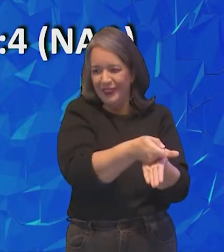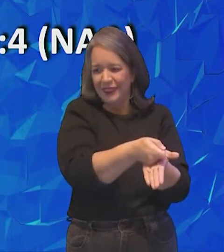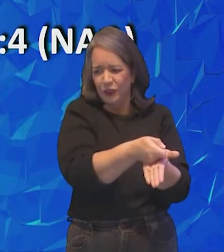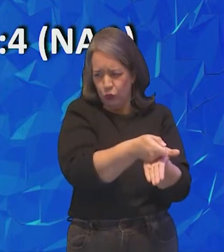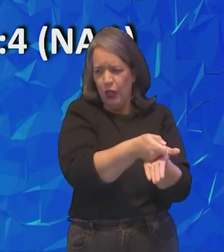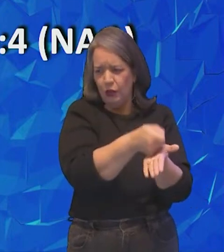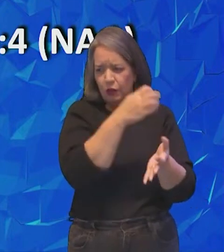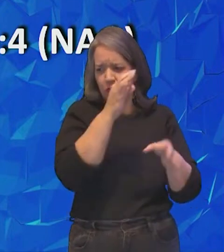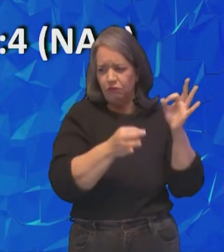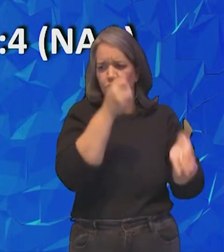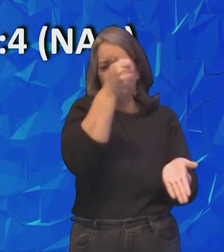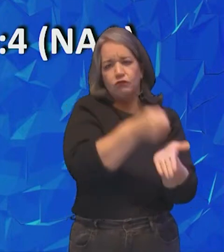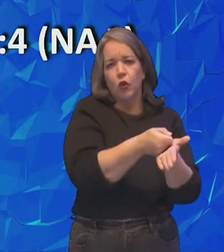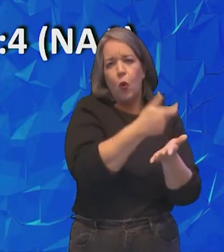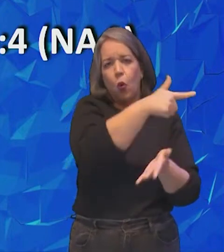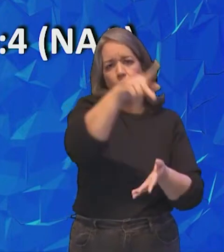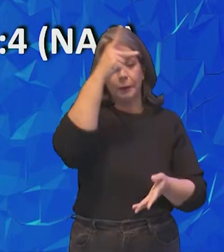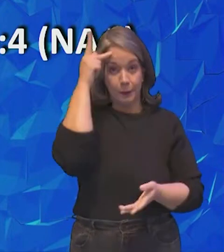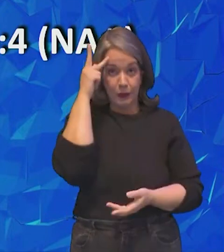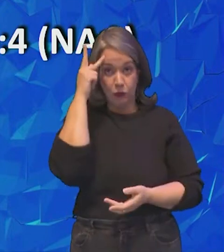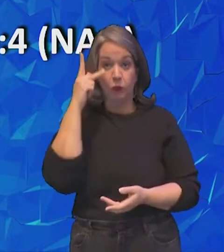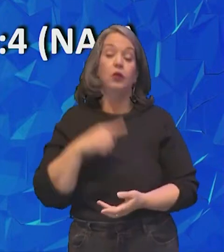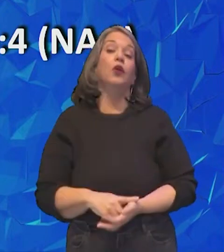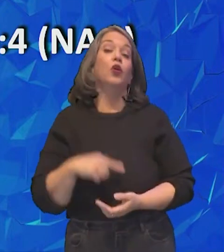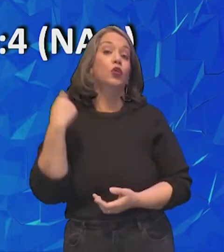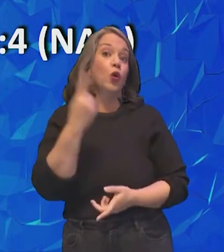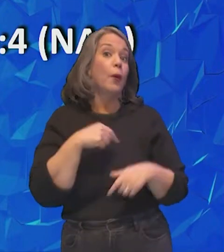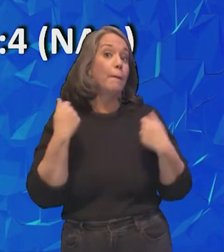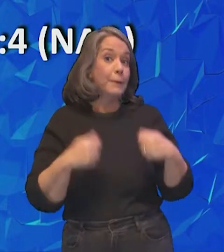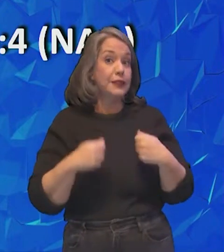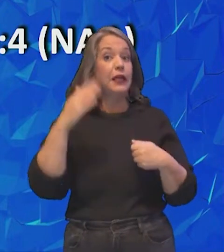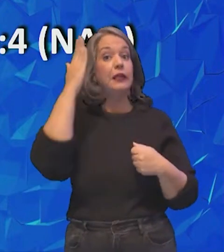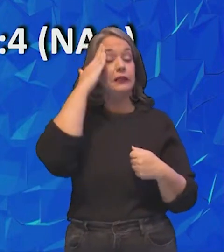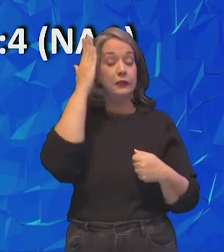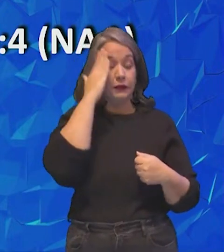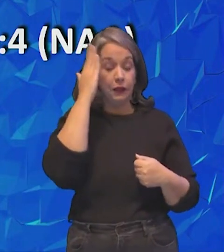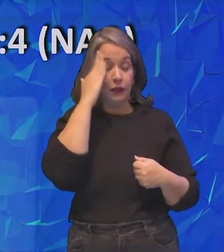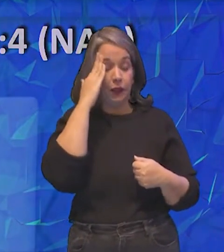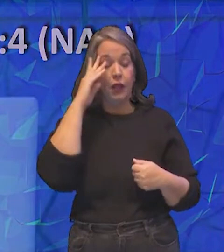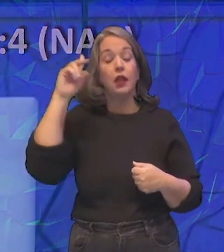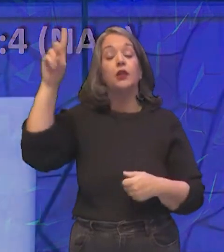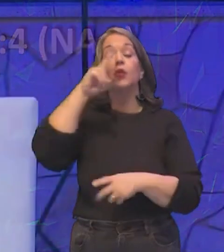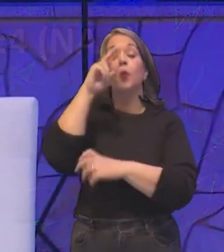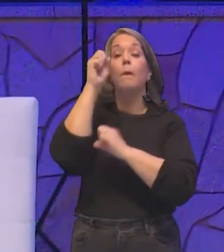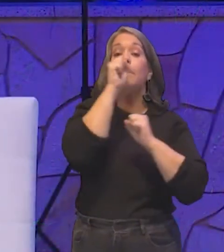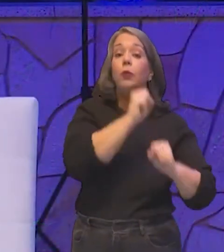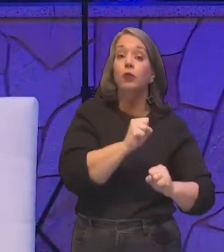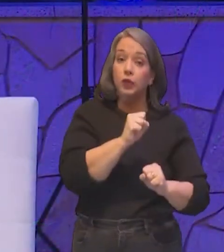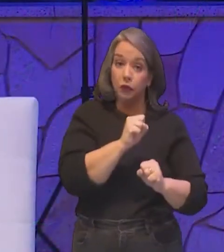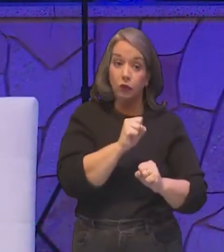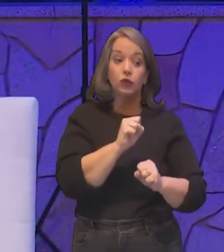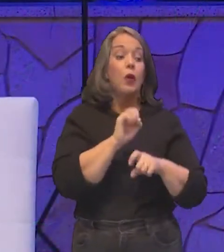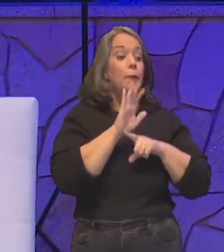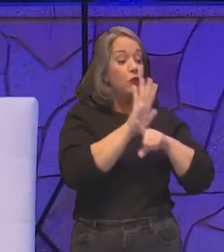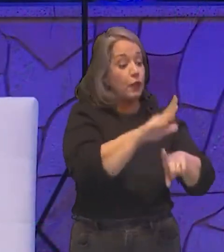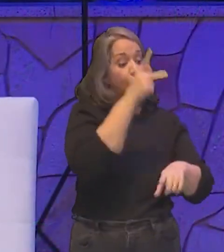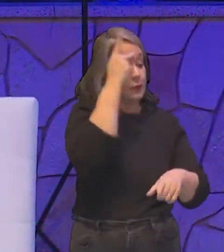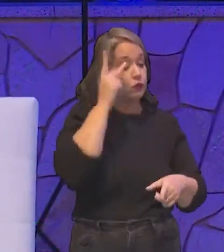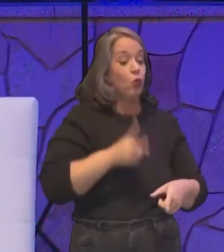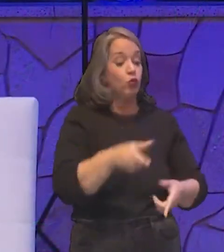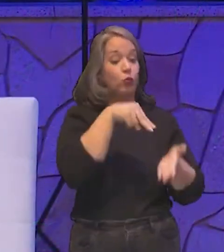em pé, porque o Senhor é poderoso para o manter em pé. Nós devemos nos colocar em nosso